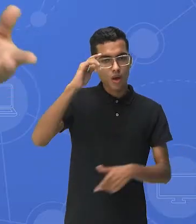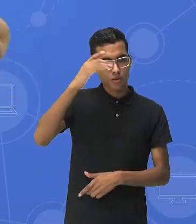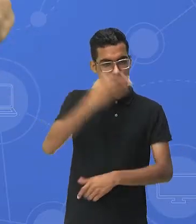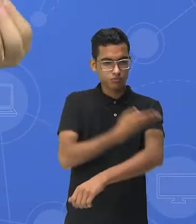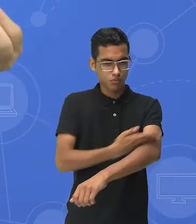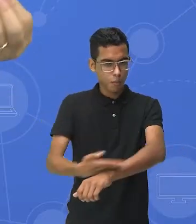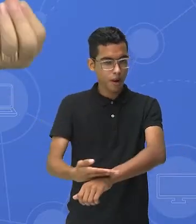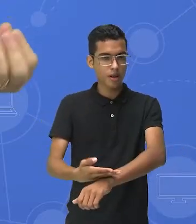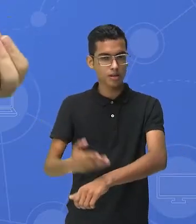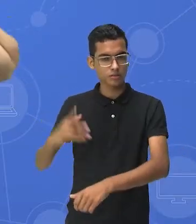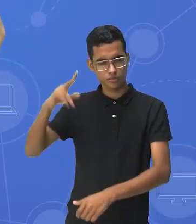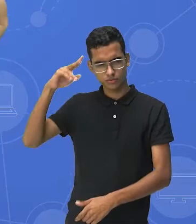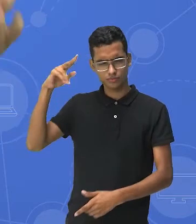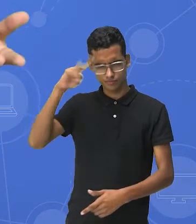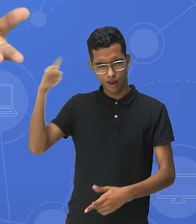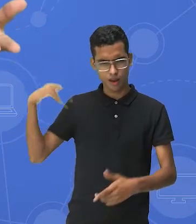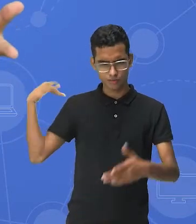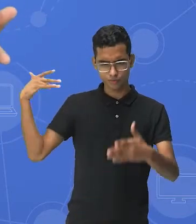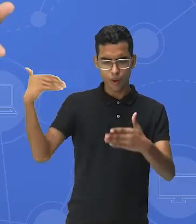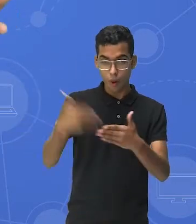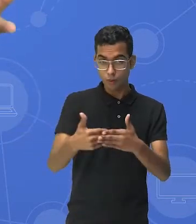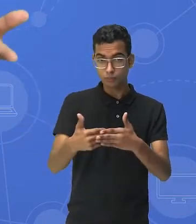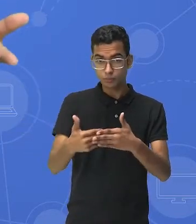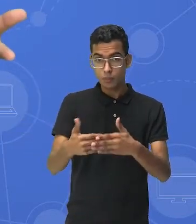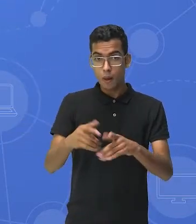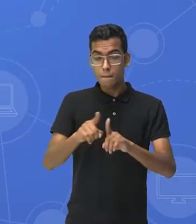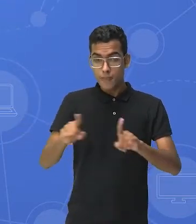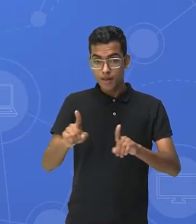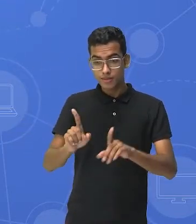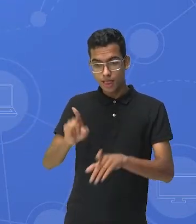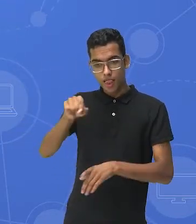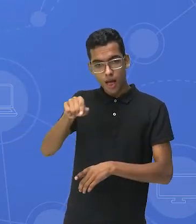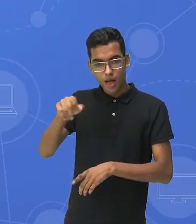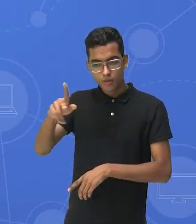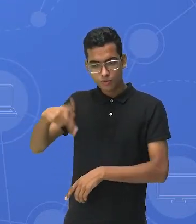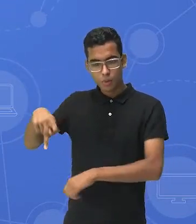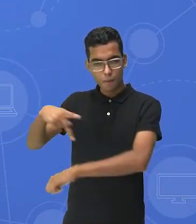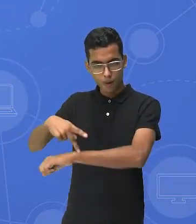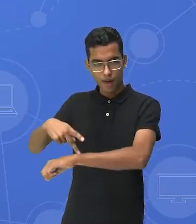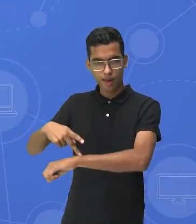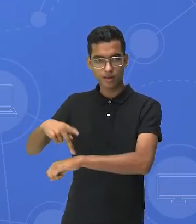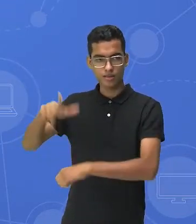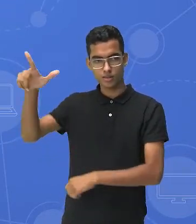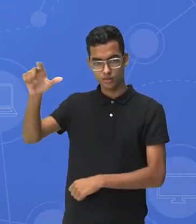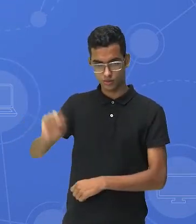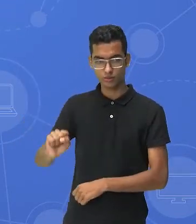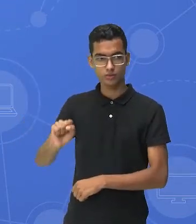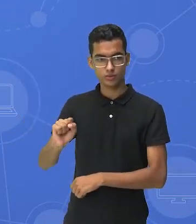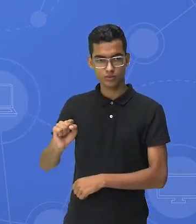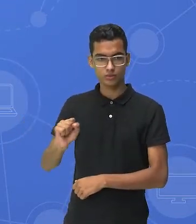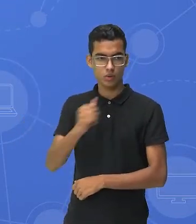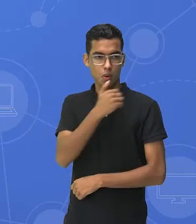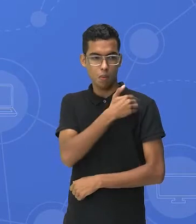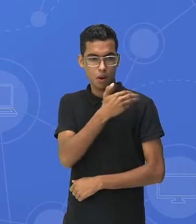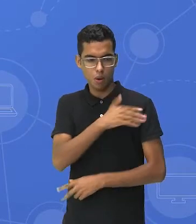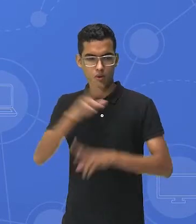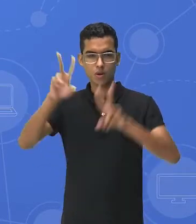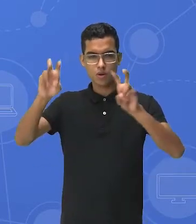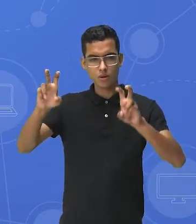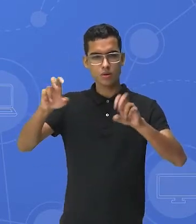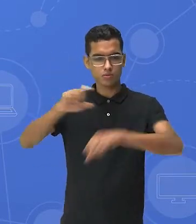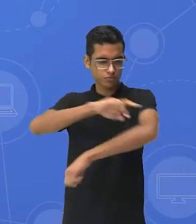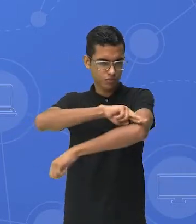história sempre teve a questão do preconceito contra a cor das pessoas, né? Então, o que acontece? O